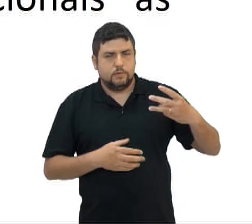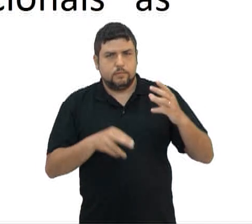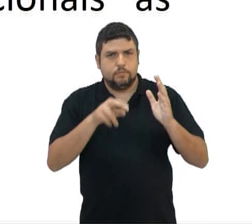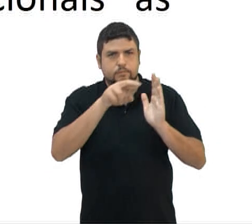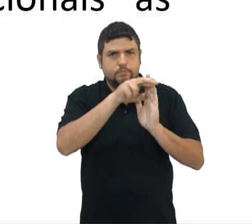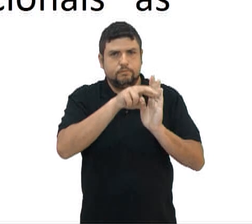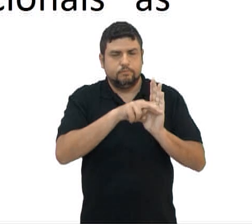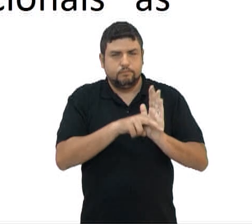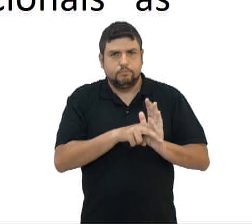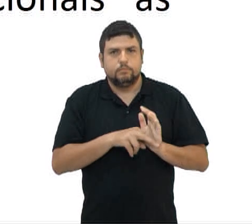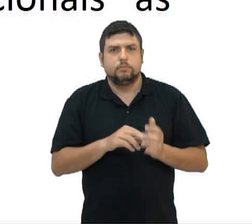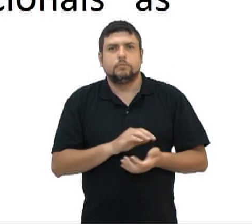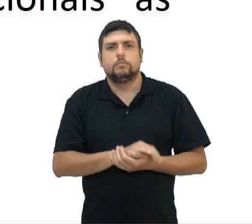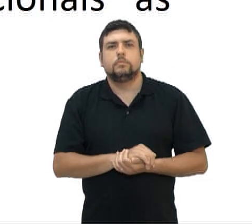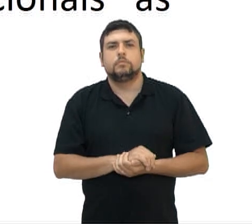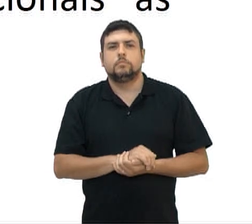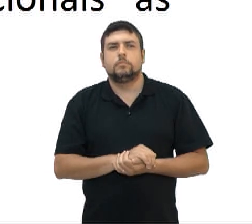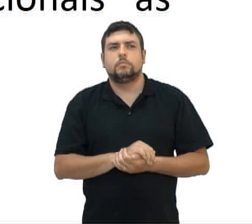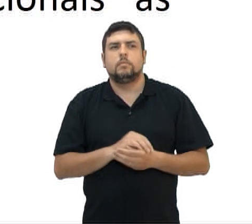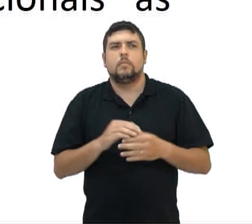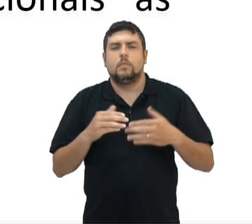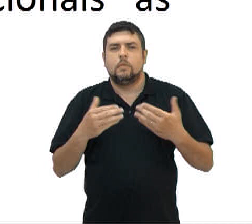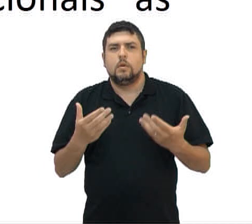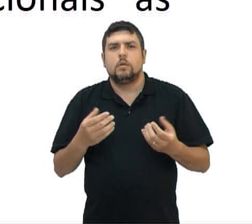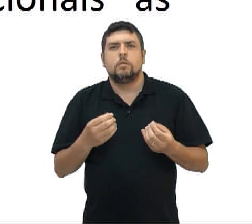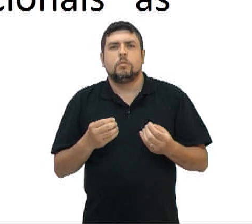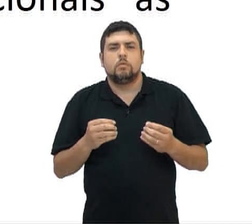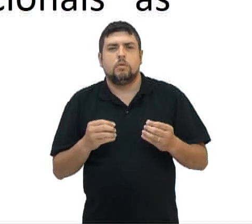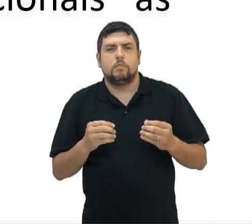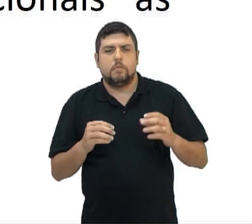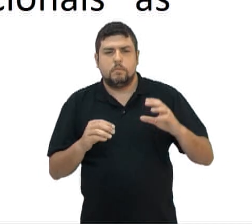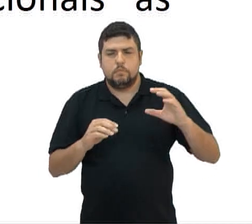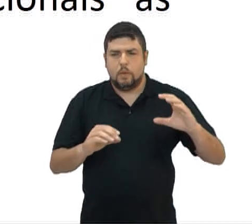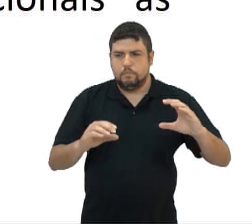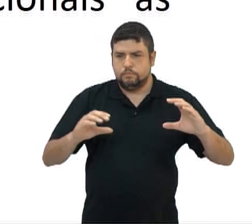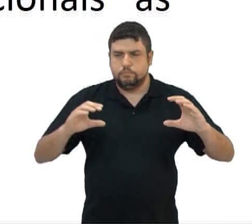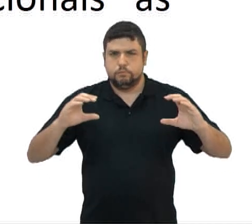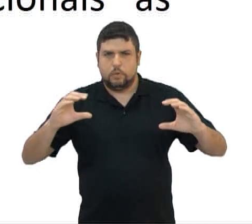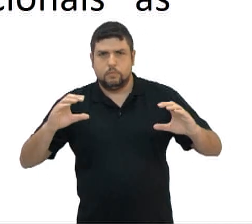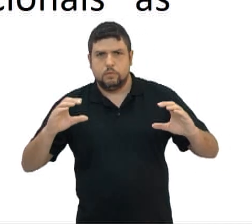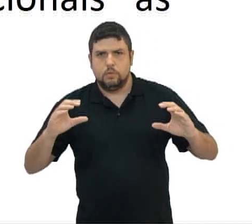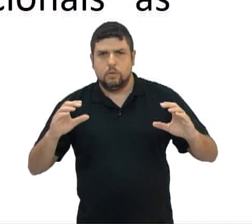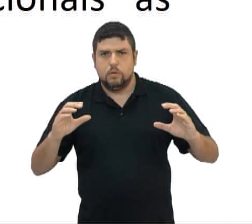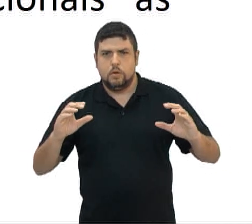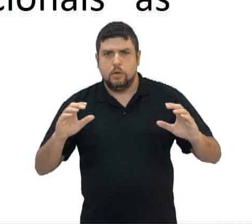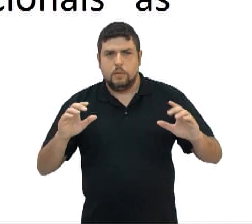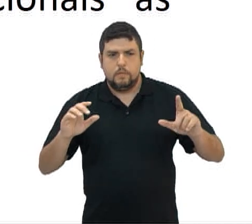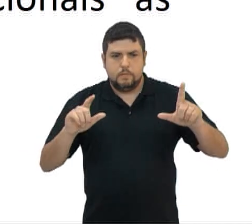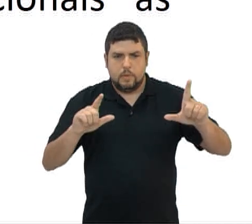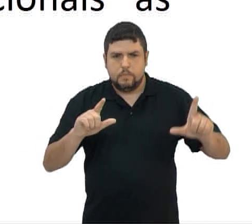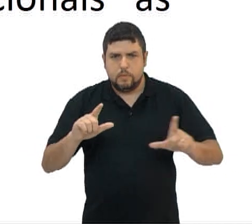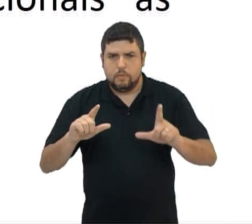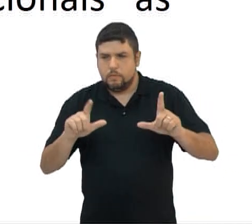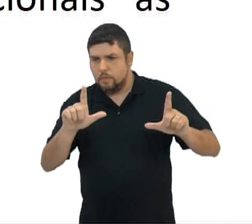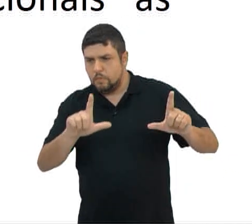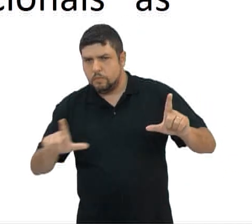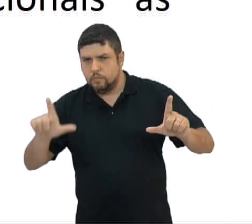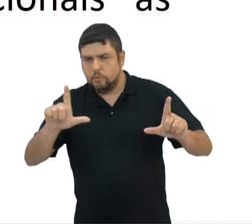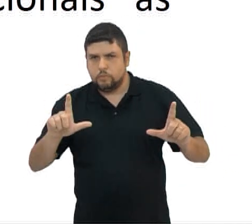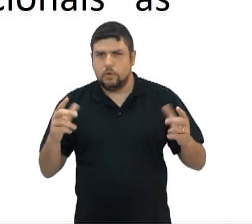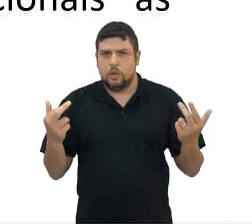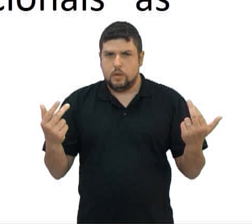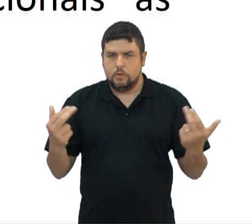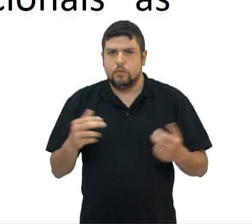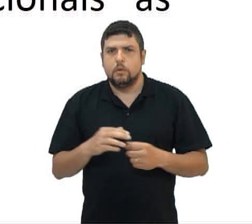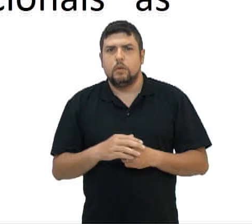2 polígonos regulares inscritos em uma circunferência com a mesma quantidade de lados, os perímetros são